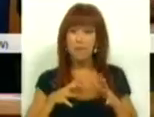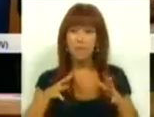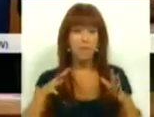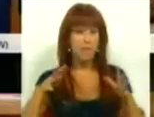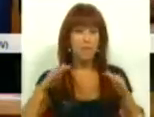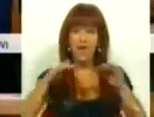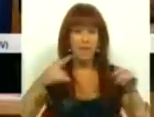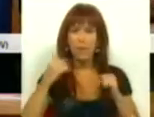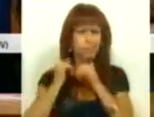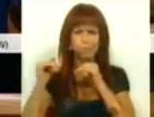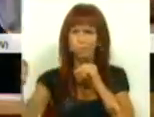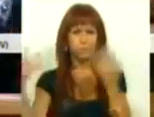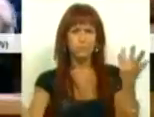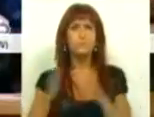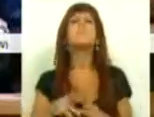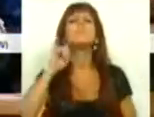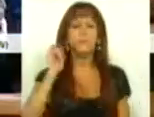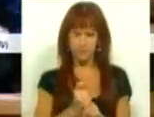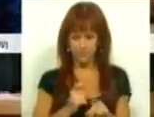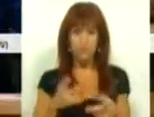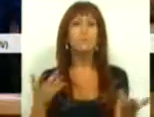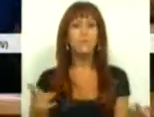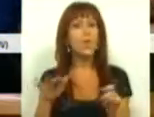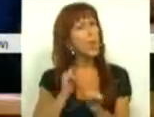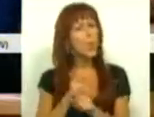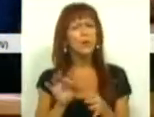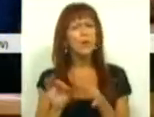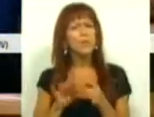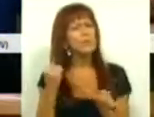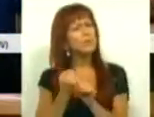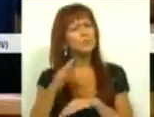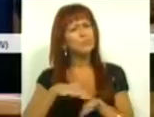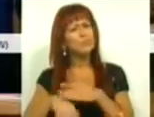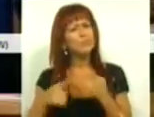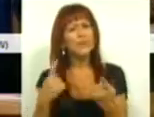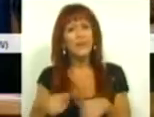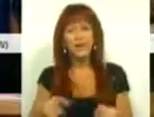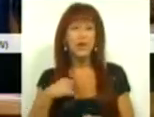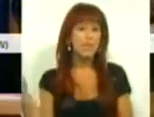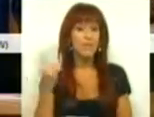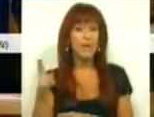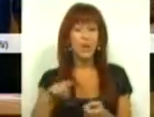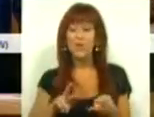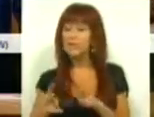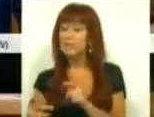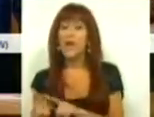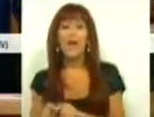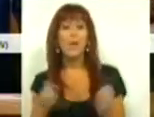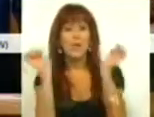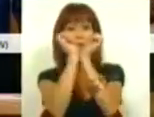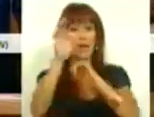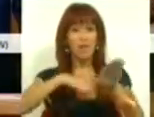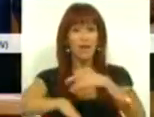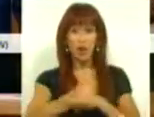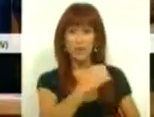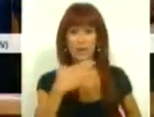para níveis incomportáveis. Exigia-se, portanto, outro tipo de atuação que, com exceção da reforma da Segurança Social realizada